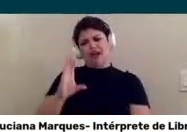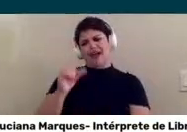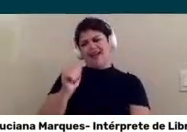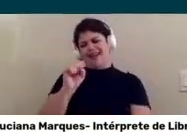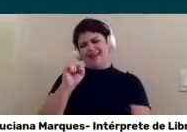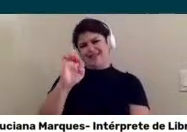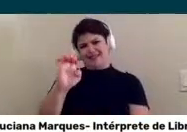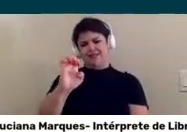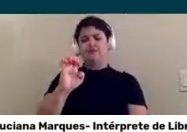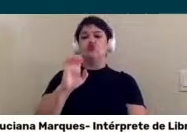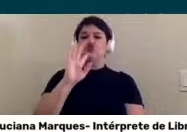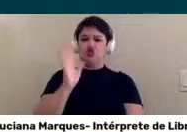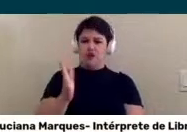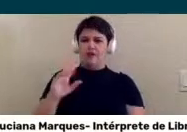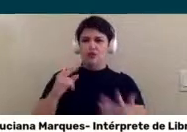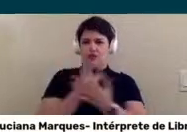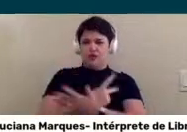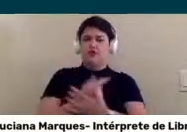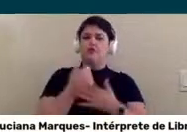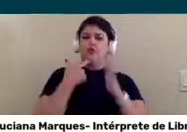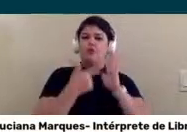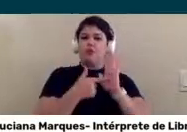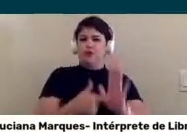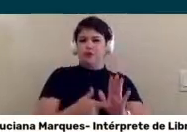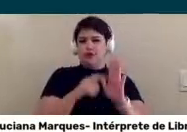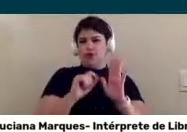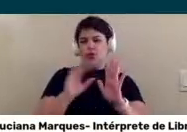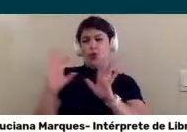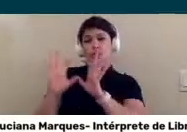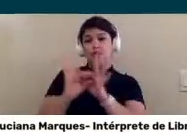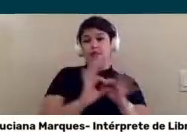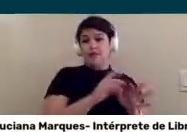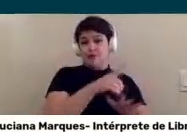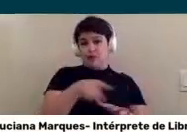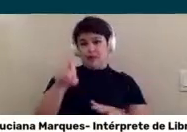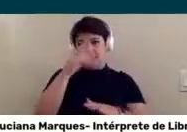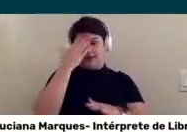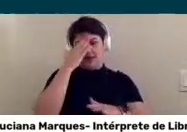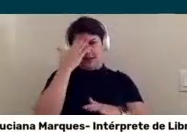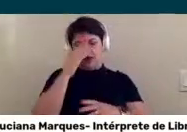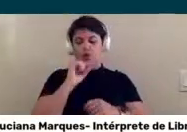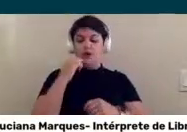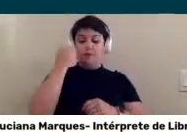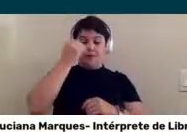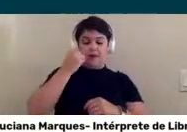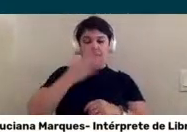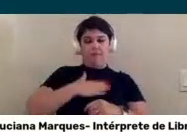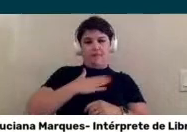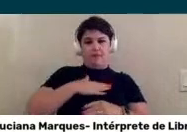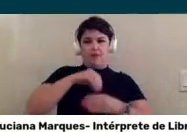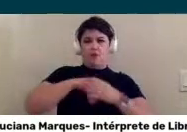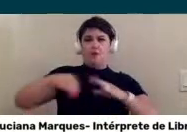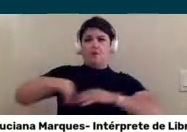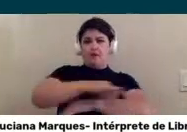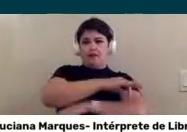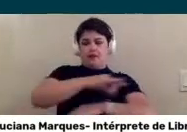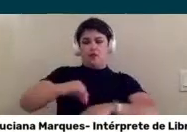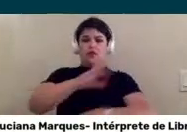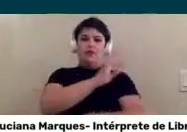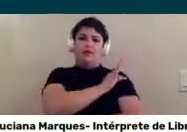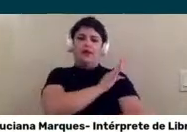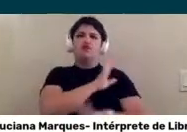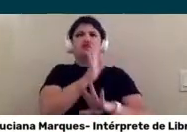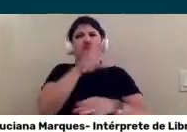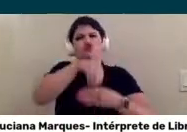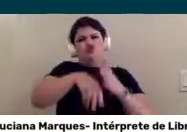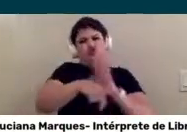E aí eu vou passar aqui o contexto, que foi a minha experiência na arquitetura técnica, que faz parte aí da